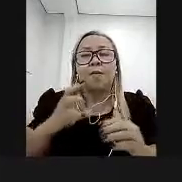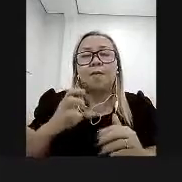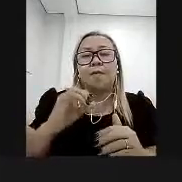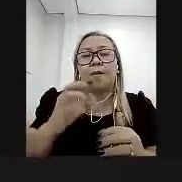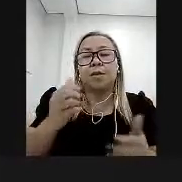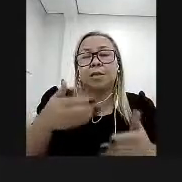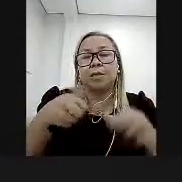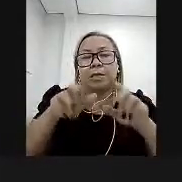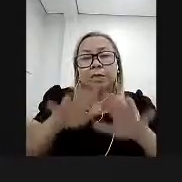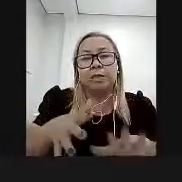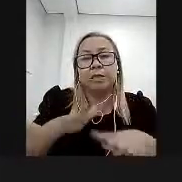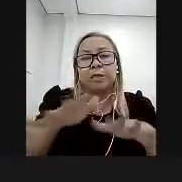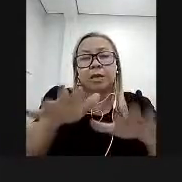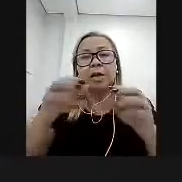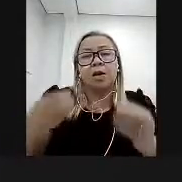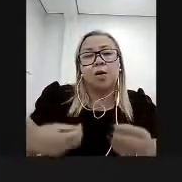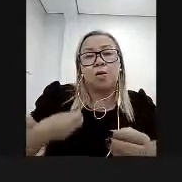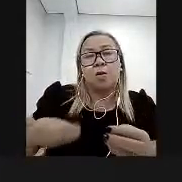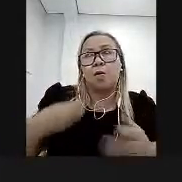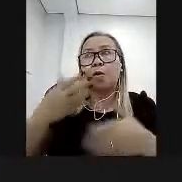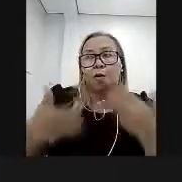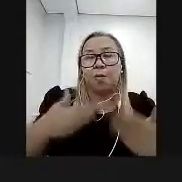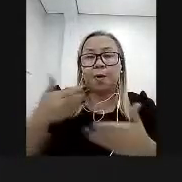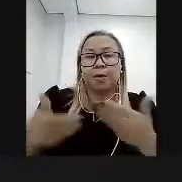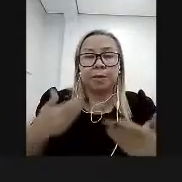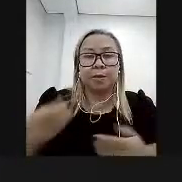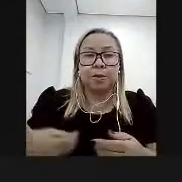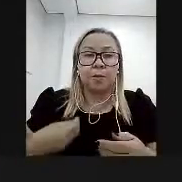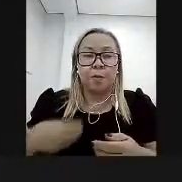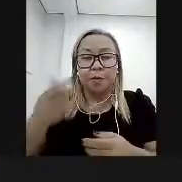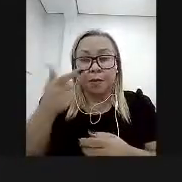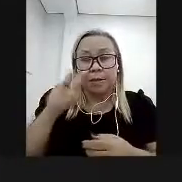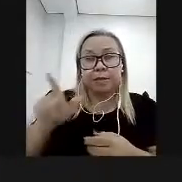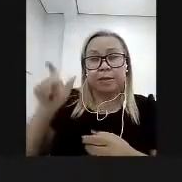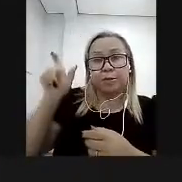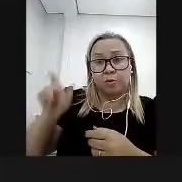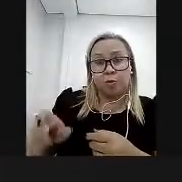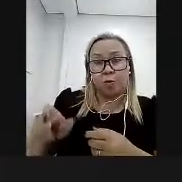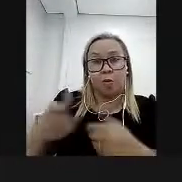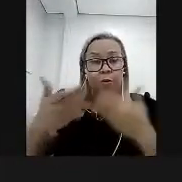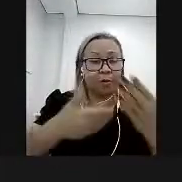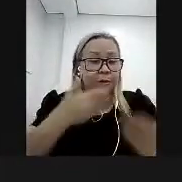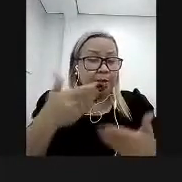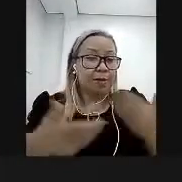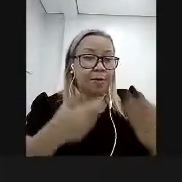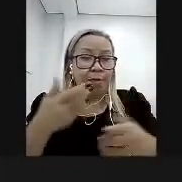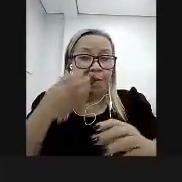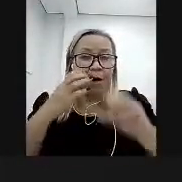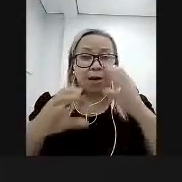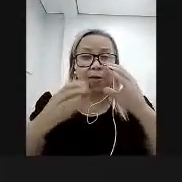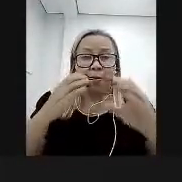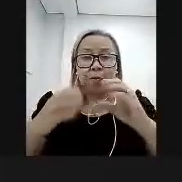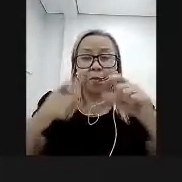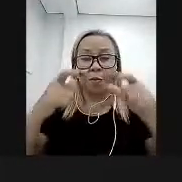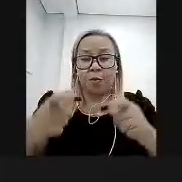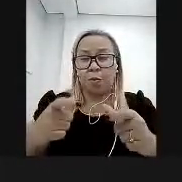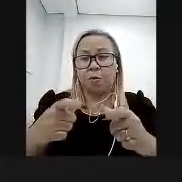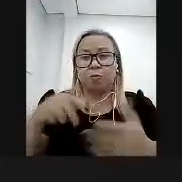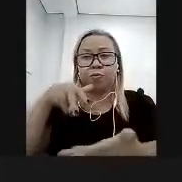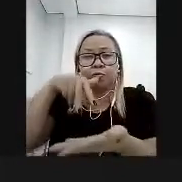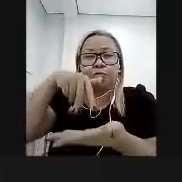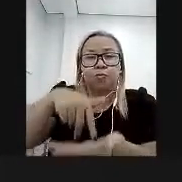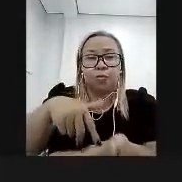com a presença, a tua presença, a presença do outro, e que são interfaces de comunicação, né? Onde eu estou, o meu